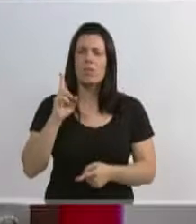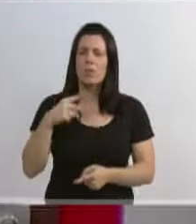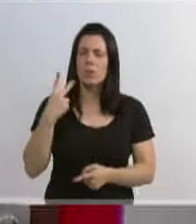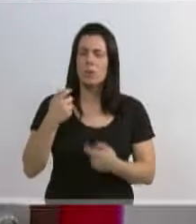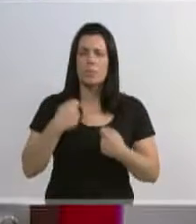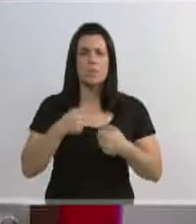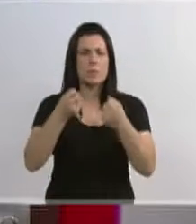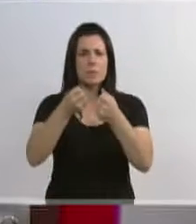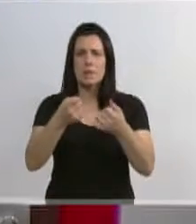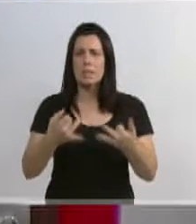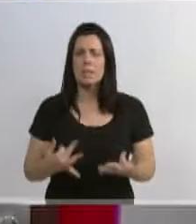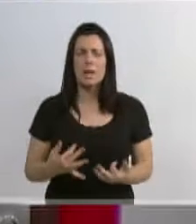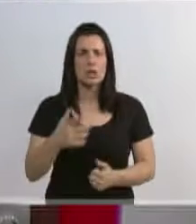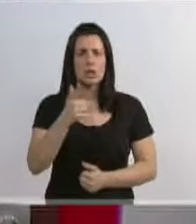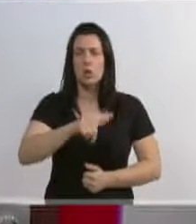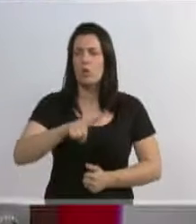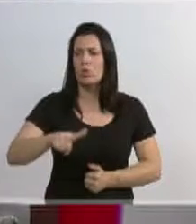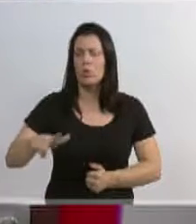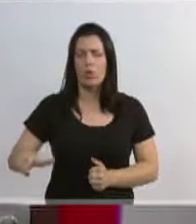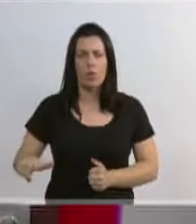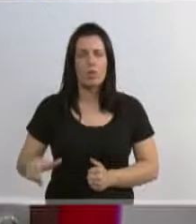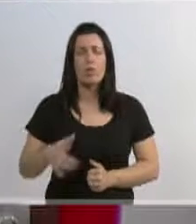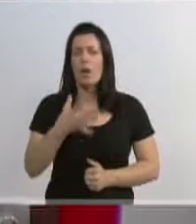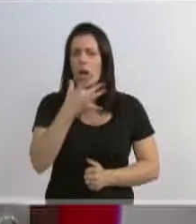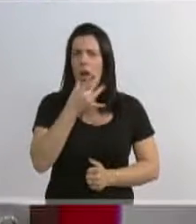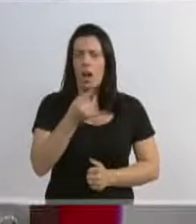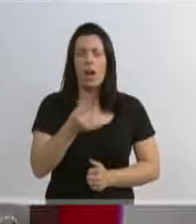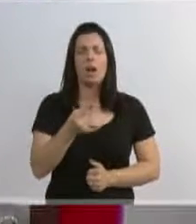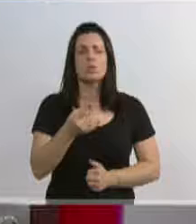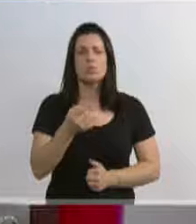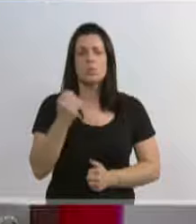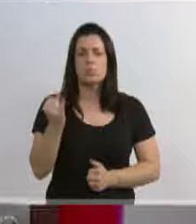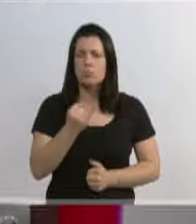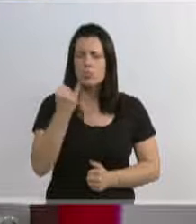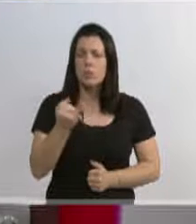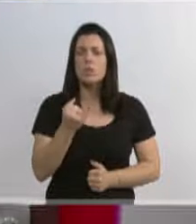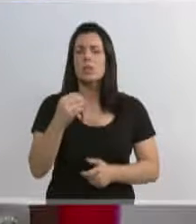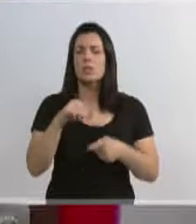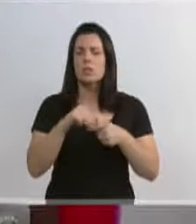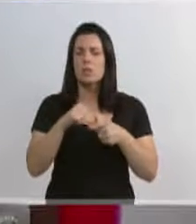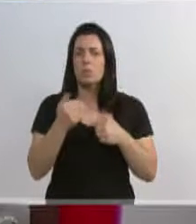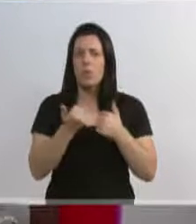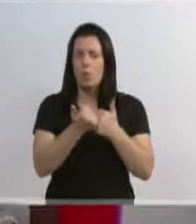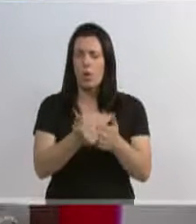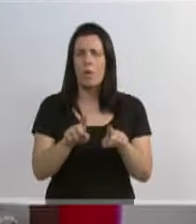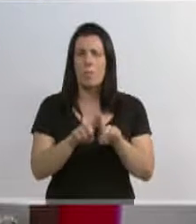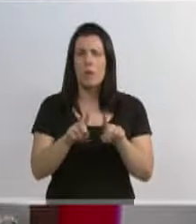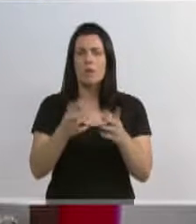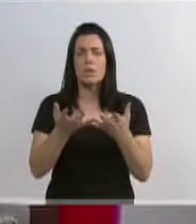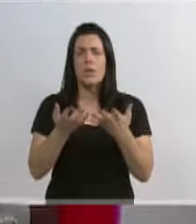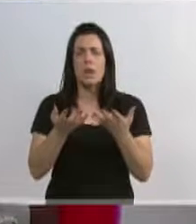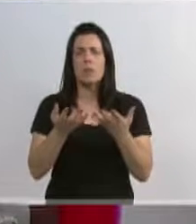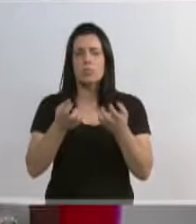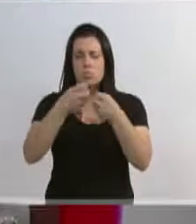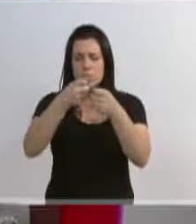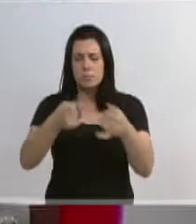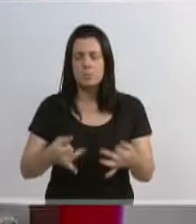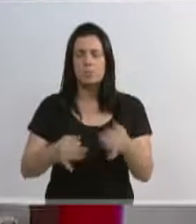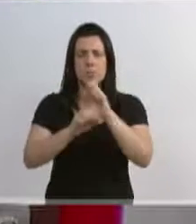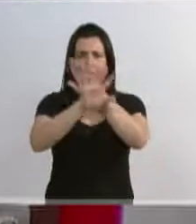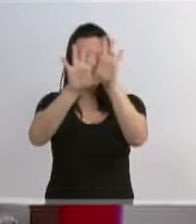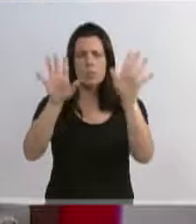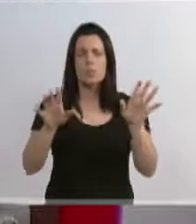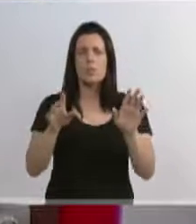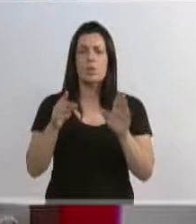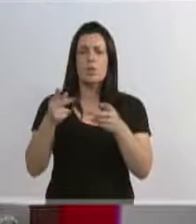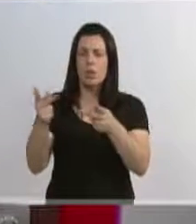que explicar a todo tempo isso. Eu acho louvável do município que apoie, mas também quero esclarecimento. Então, eu convido a toda a base a